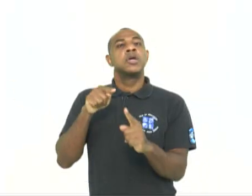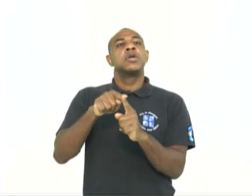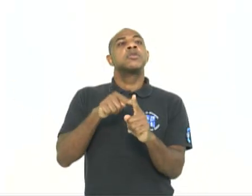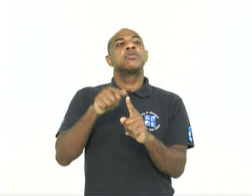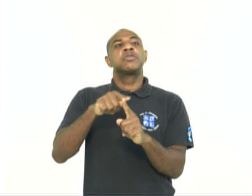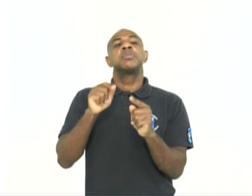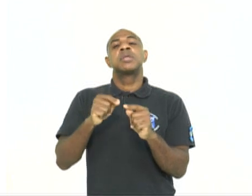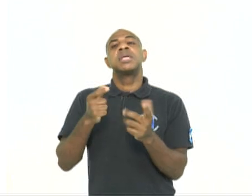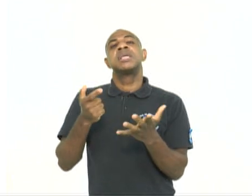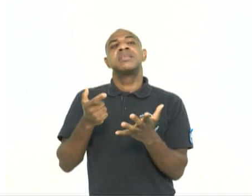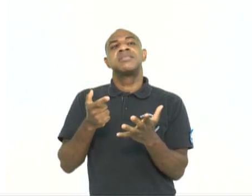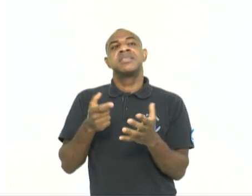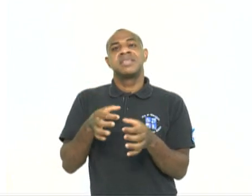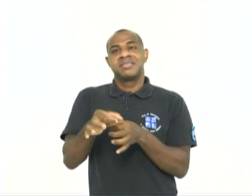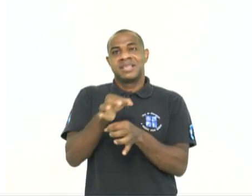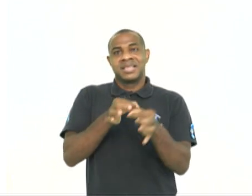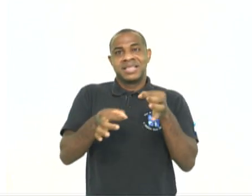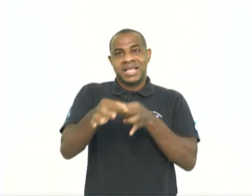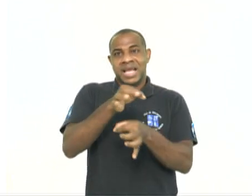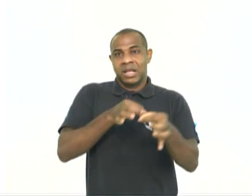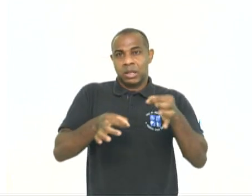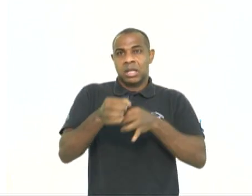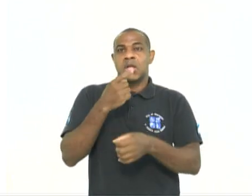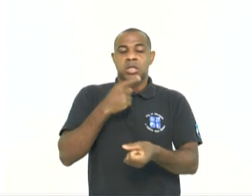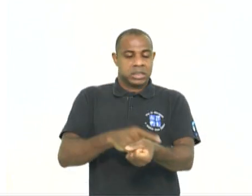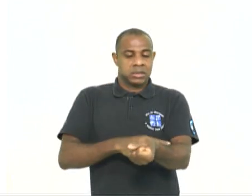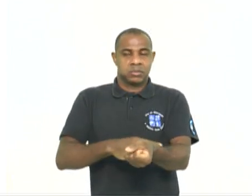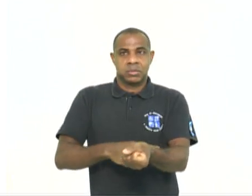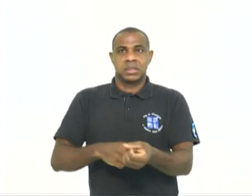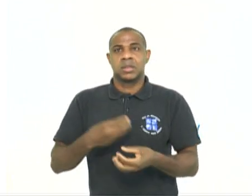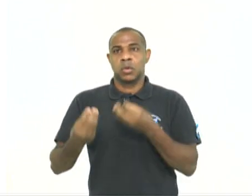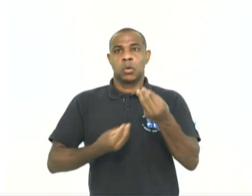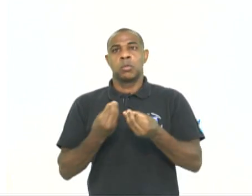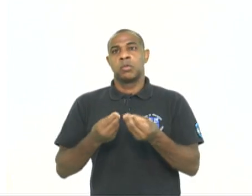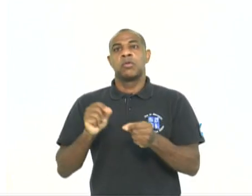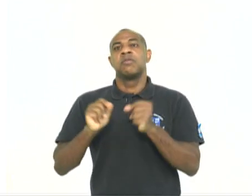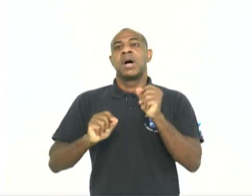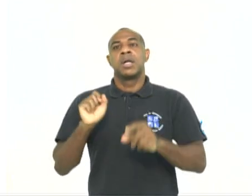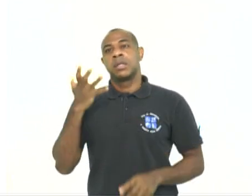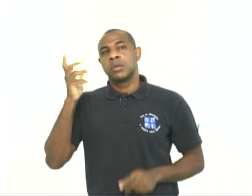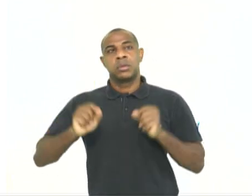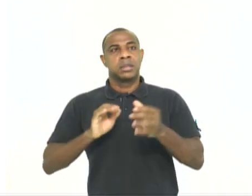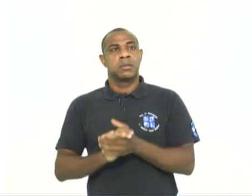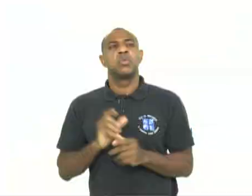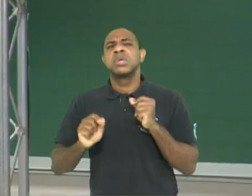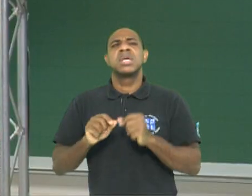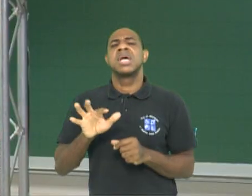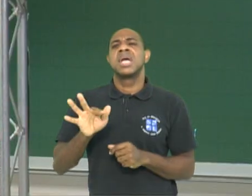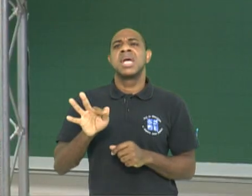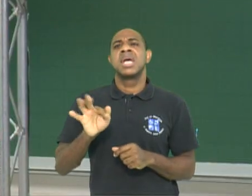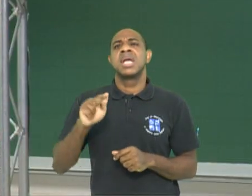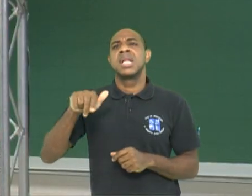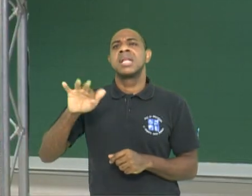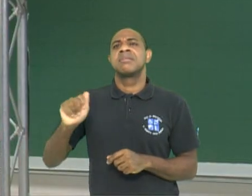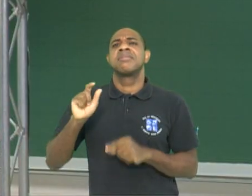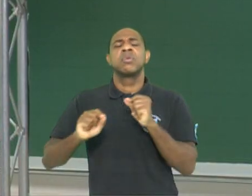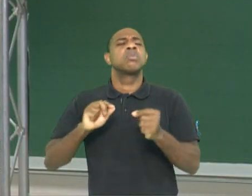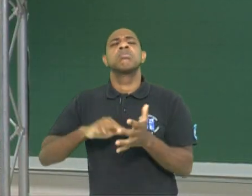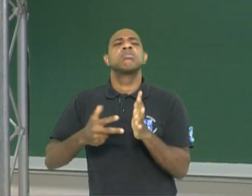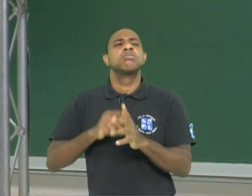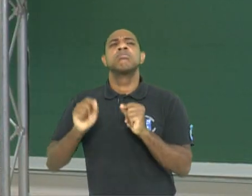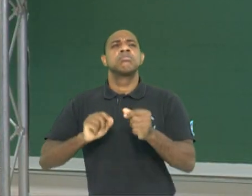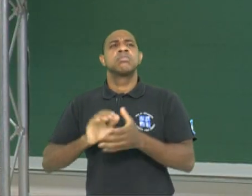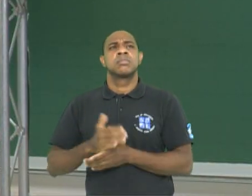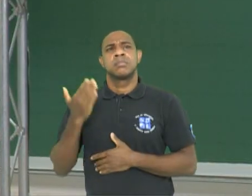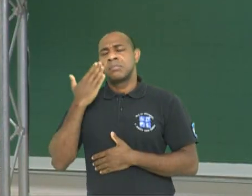células sanguíneas e as suas funções específicas, né, e o que é linfa, né, e também as funções dessa linfa. Muito bem, gente,